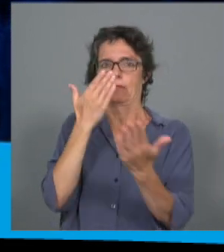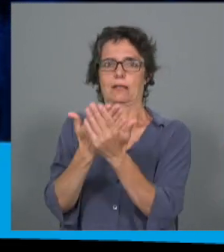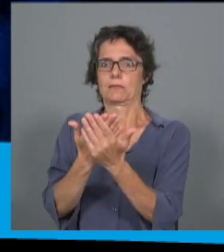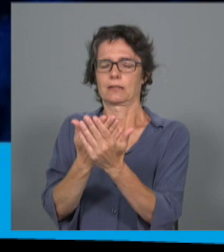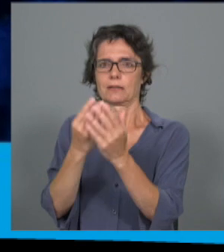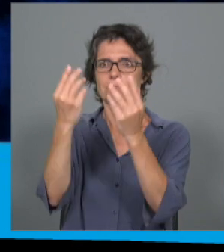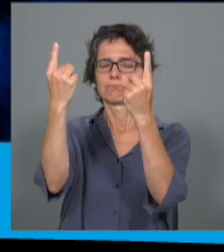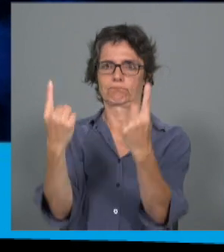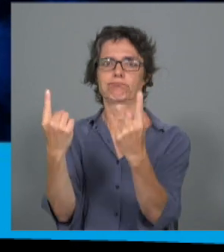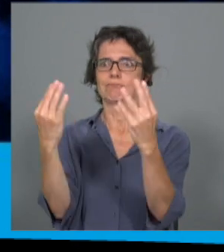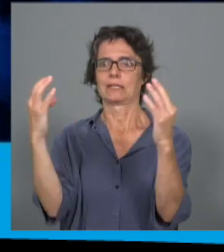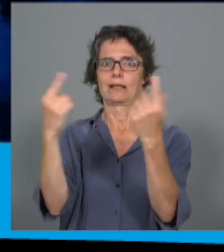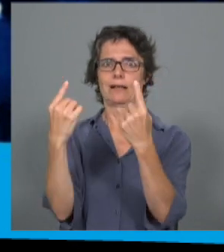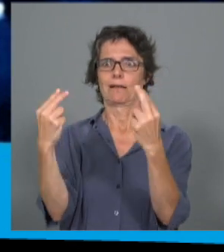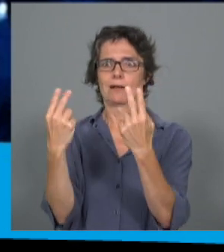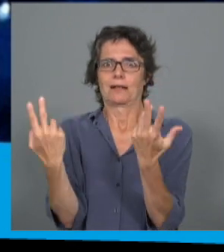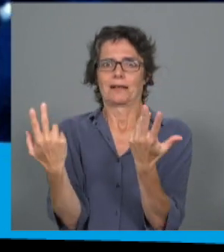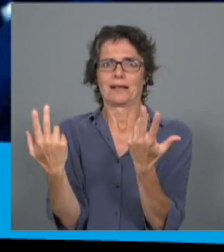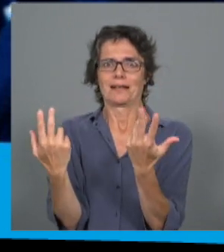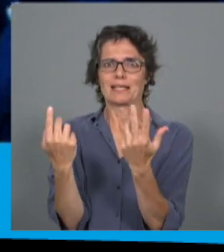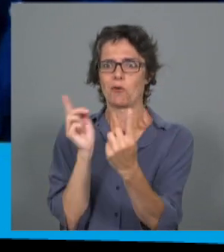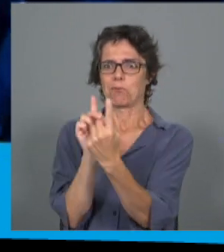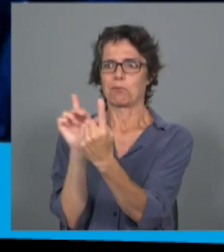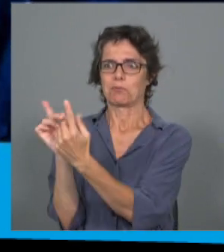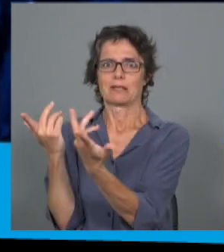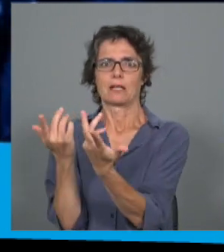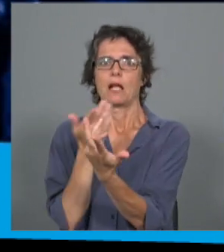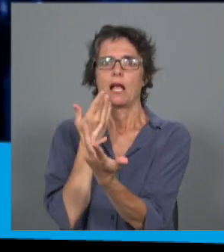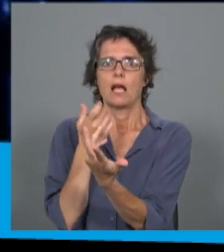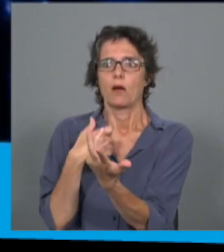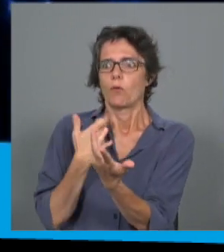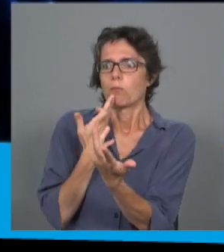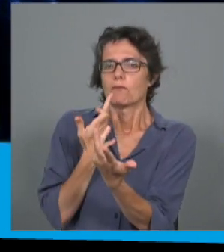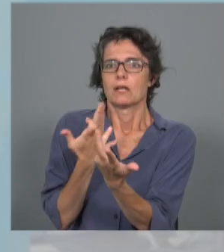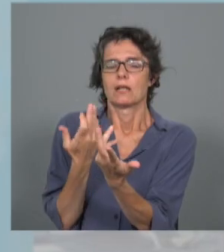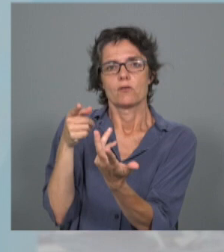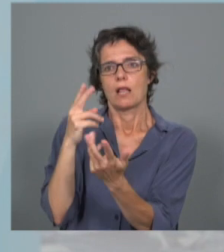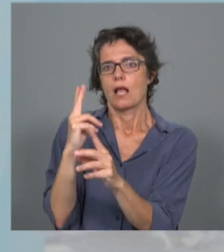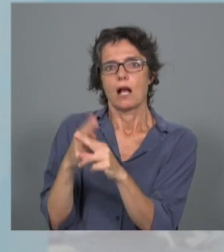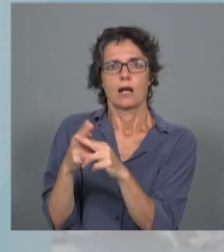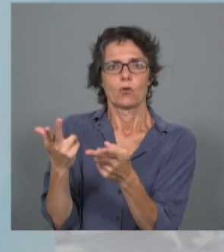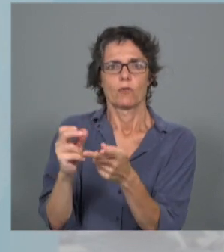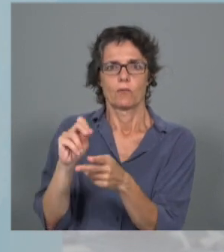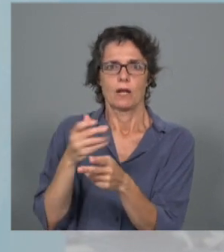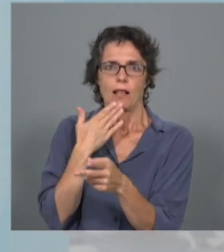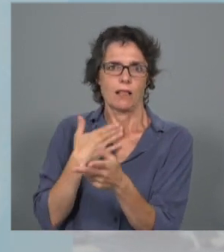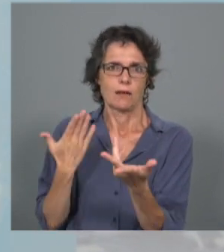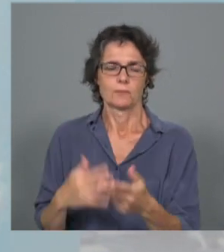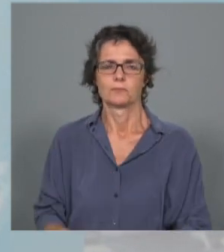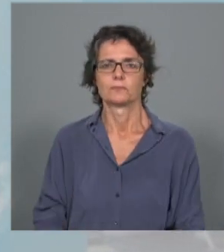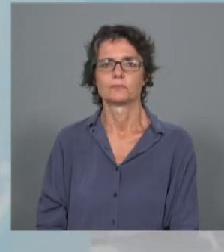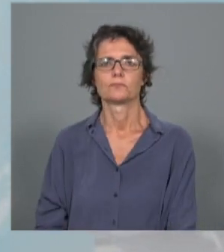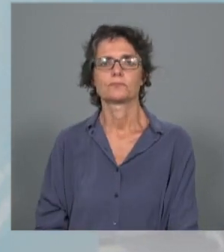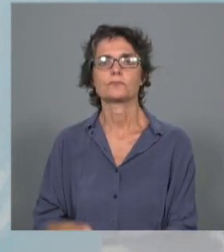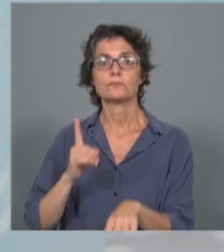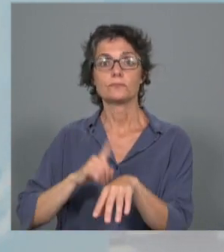avaliar-nos. E isso é um desafio, mas é uma graça e um privilégio muito grande que nós podemos ter em Roma. Este tempo de estudo, podemos